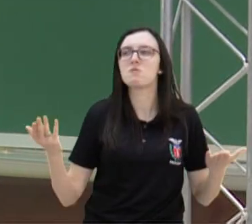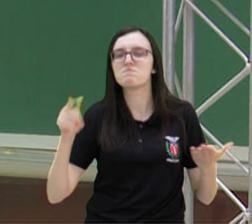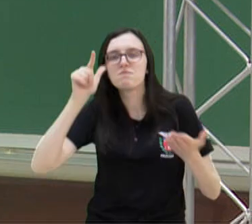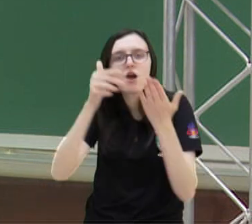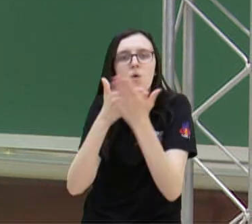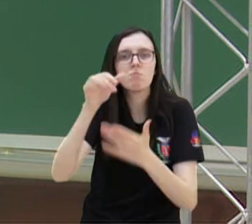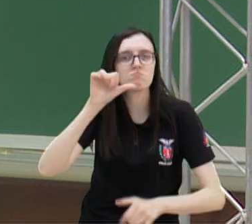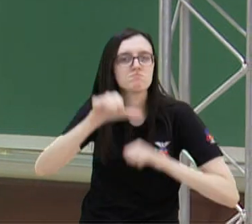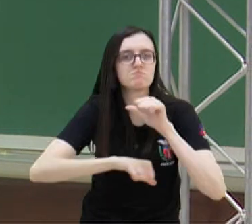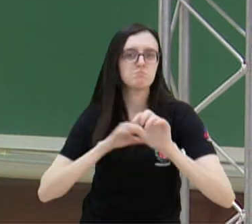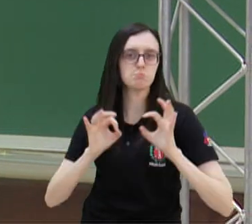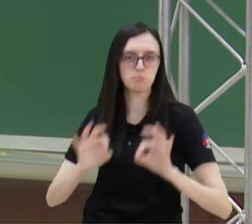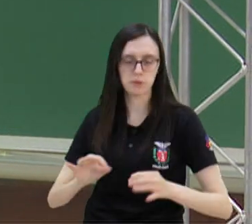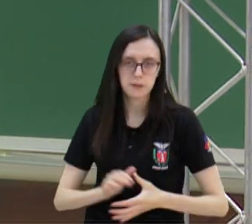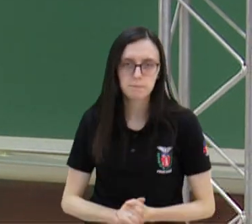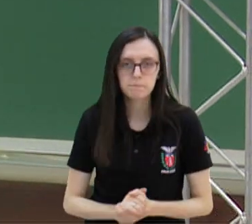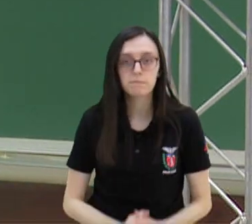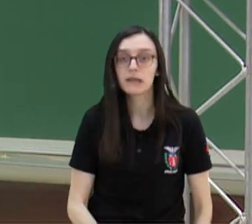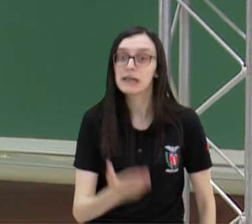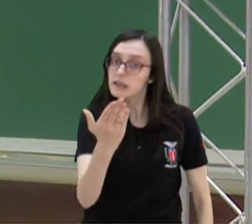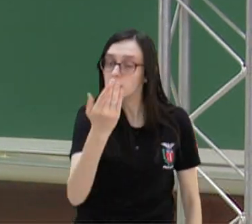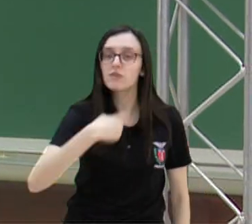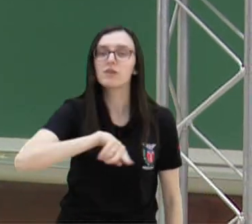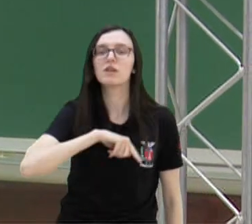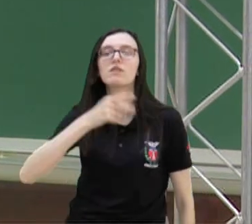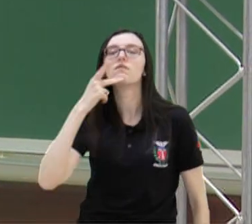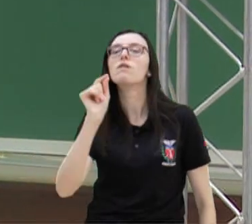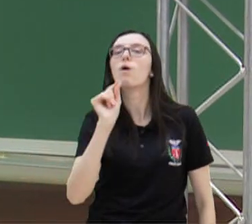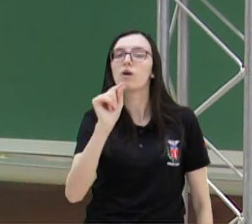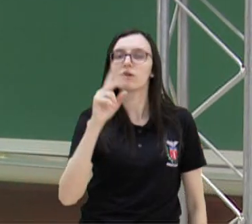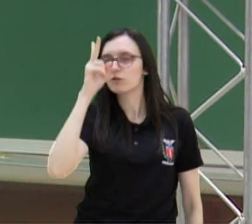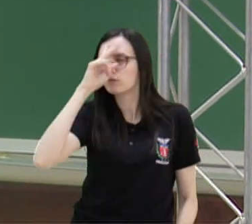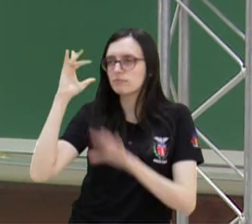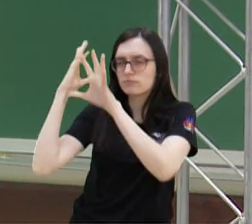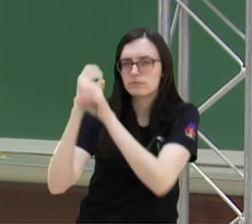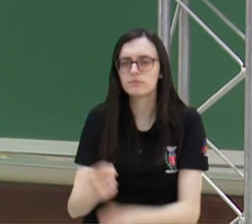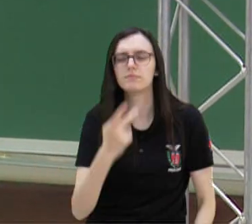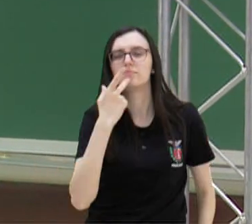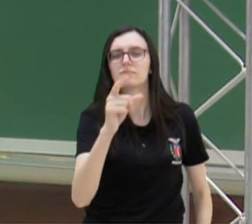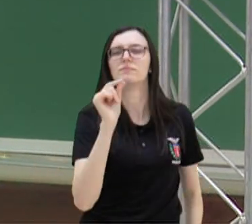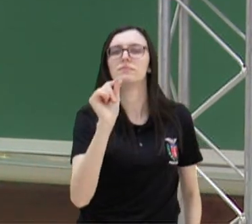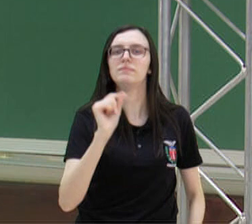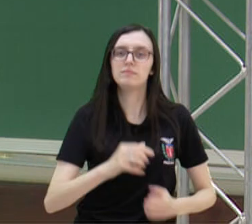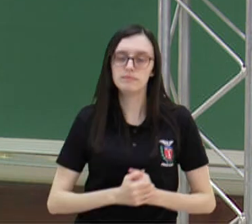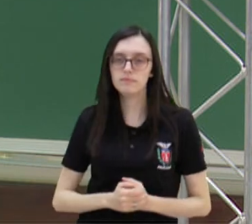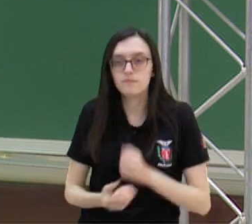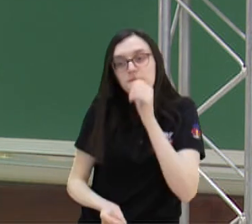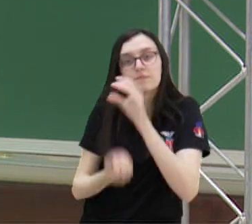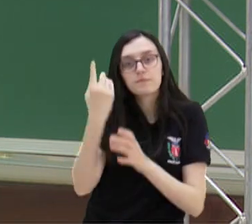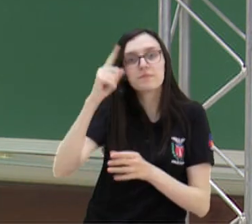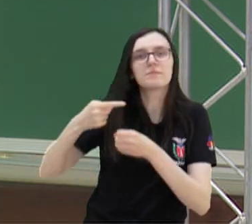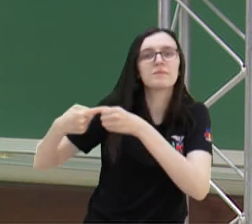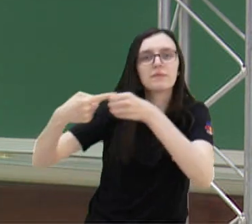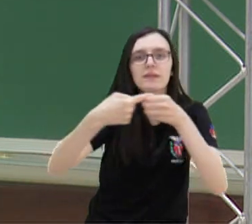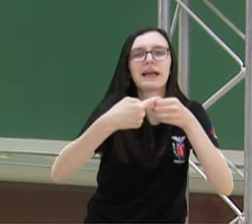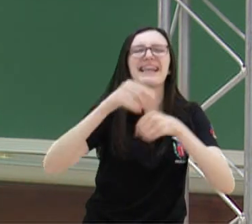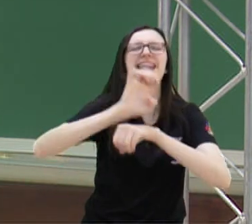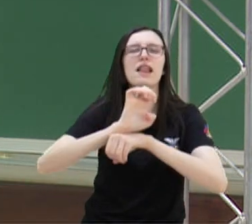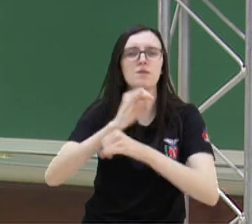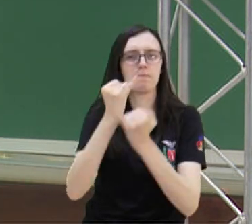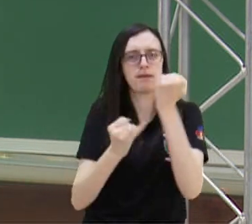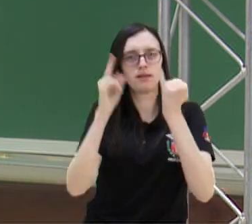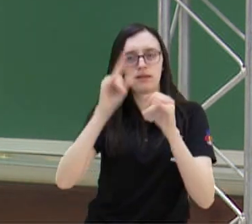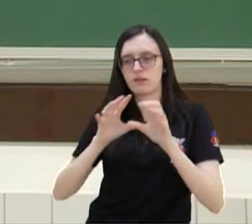a mudança. Nisso, a gente diz, os historiadores dizem, no caso, que é criado as cidades-estados. Essas